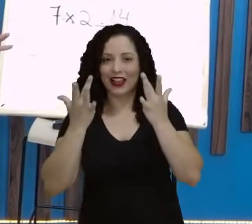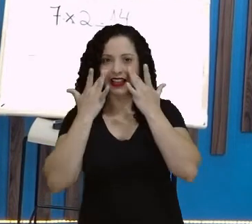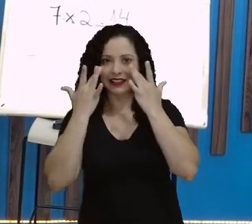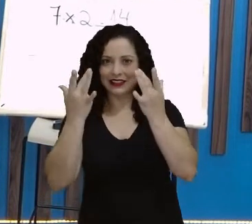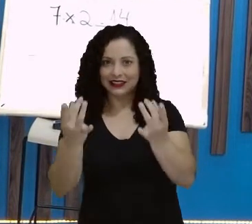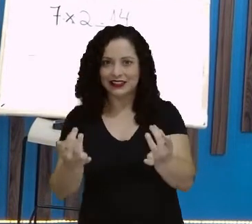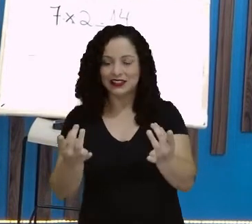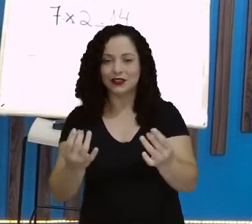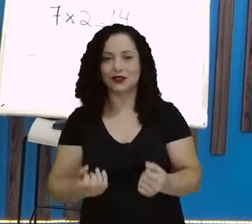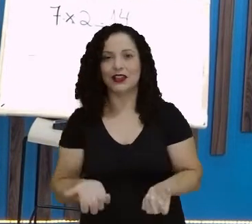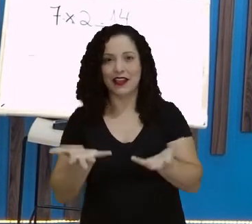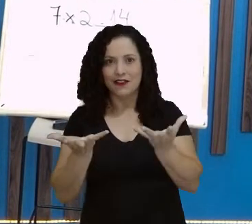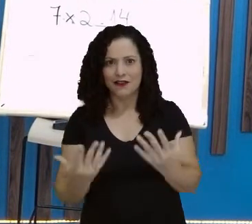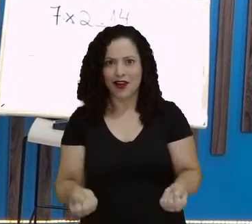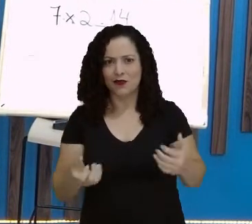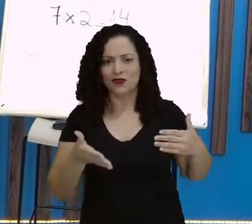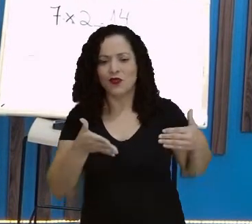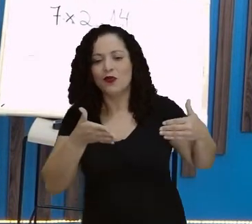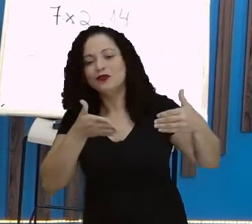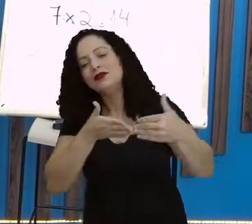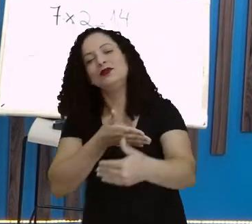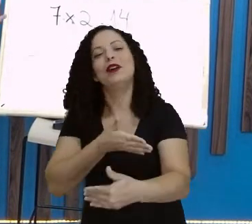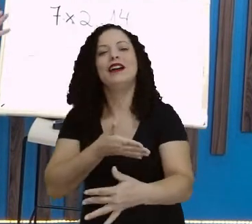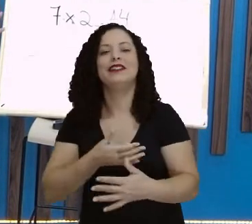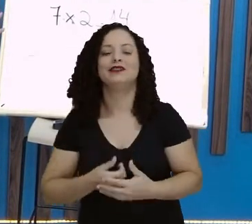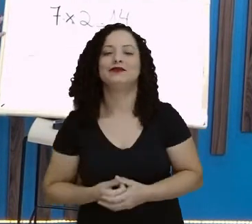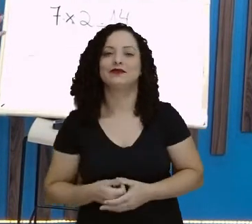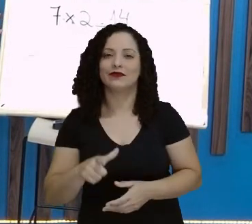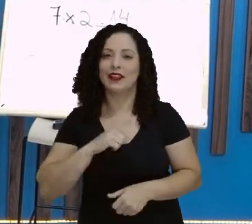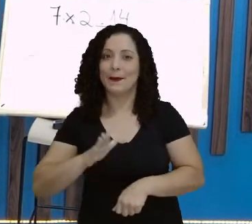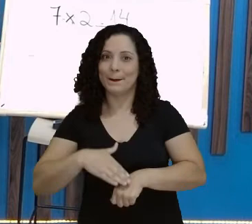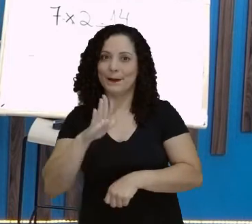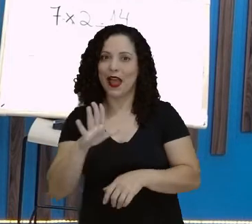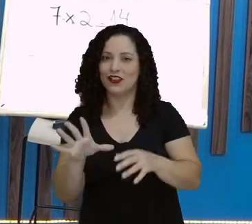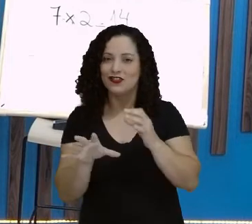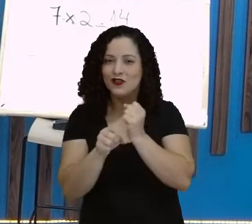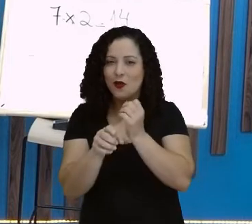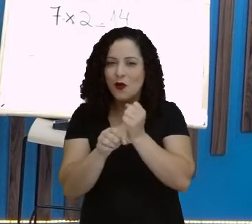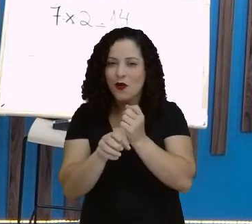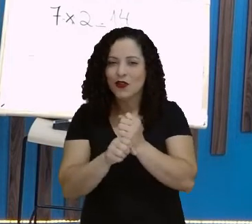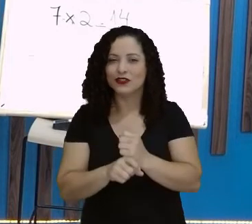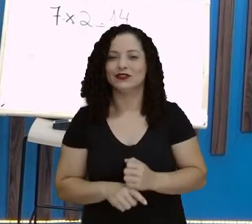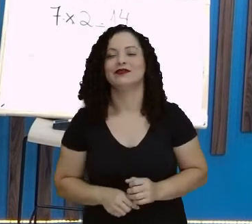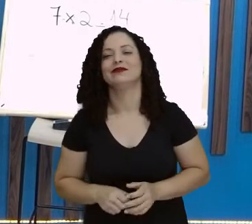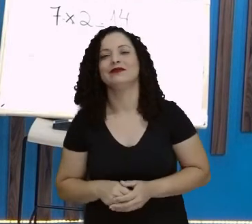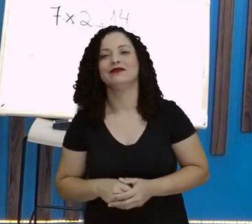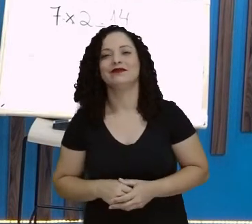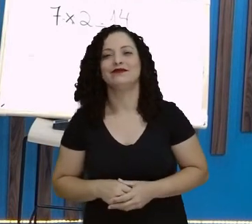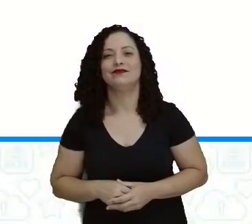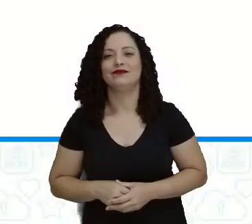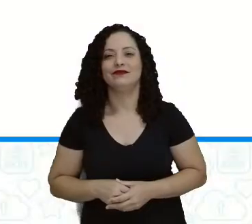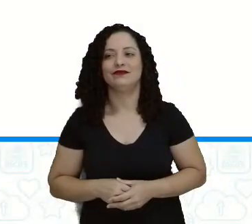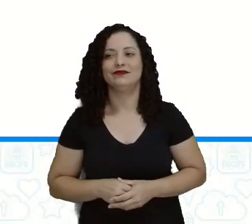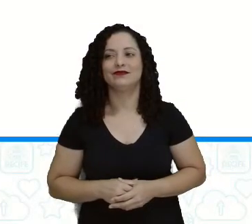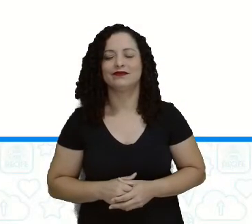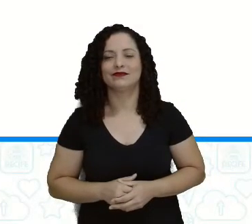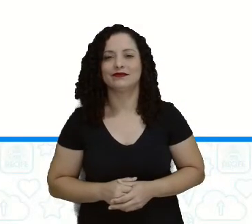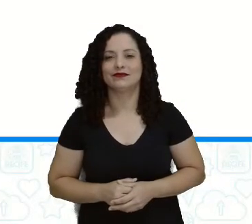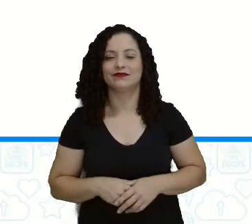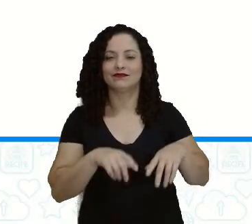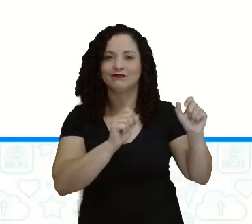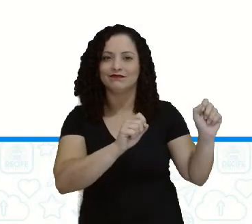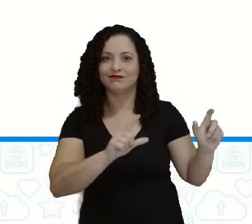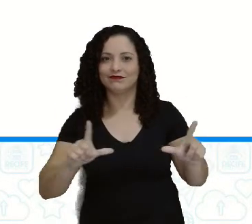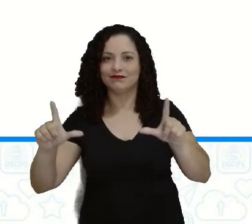atenção. E vamos dar continuidade. Mais probleminha para vocês resolverem. Ajuda aí, produção, a